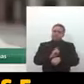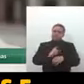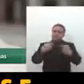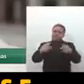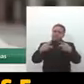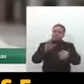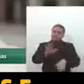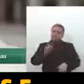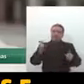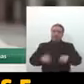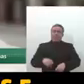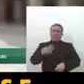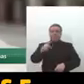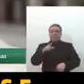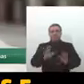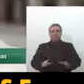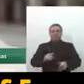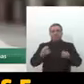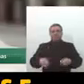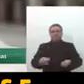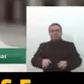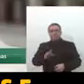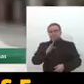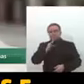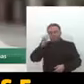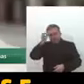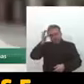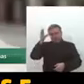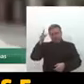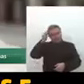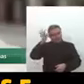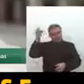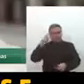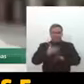uma expertise, um conhecimento teórico e prático para que se possa